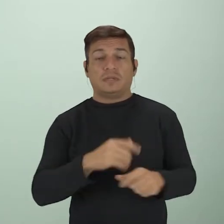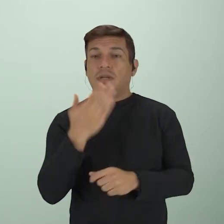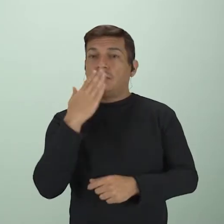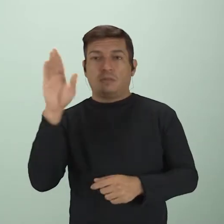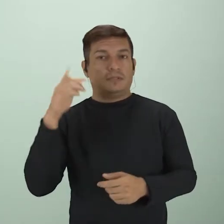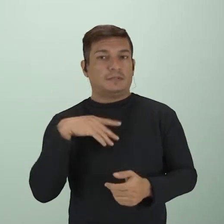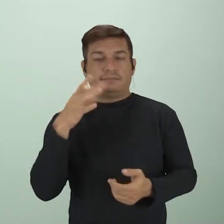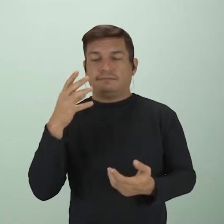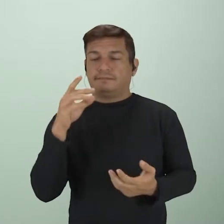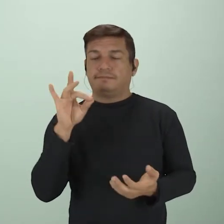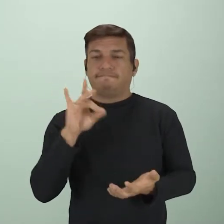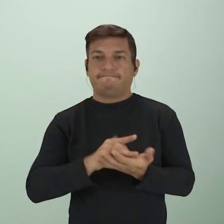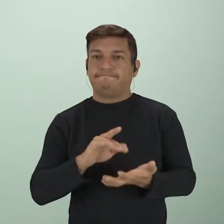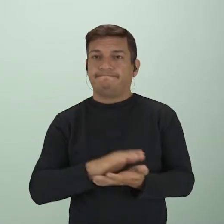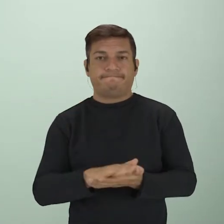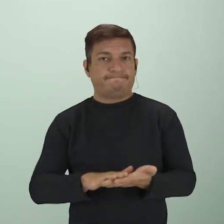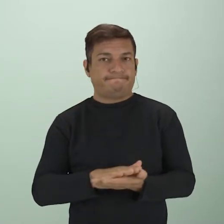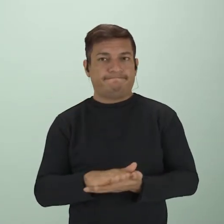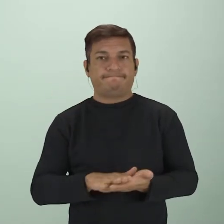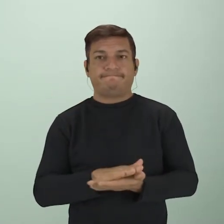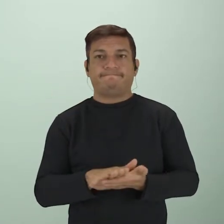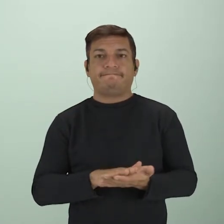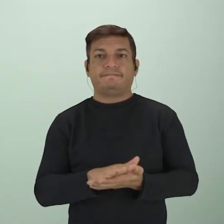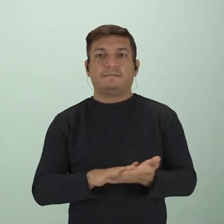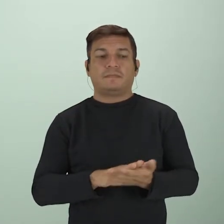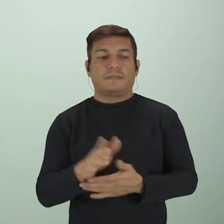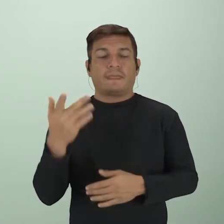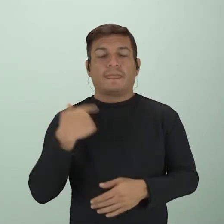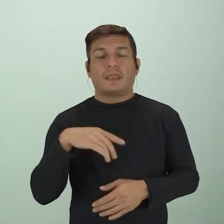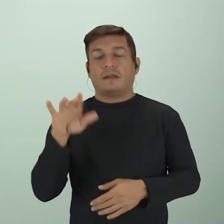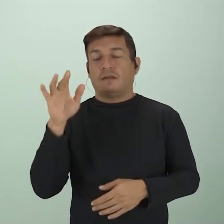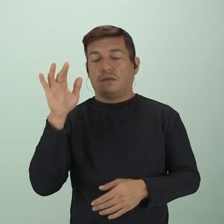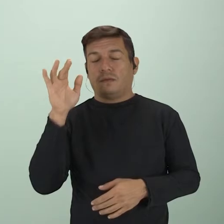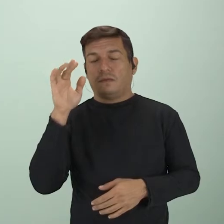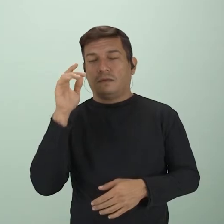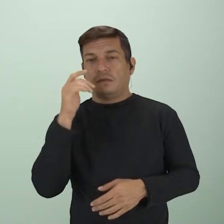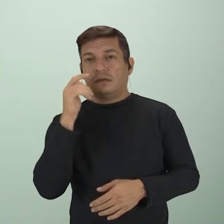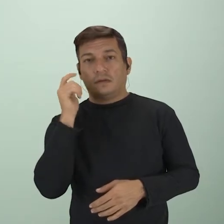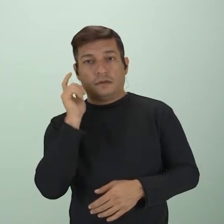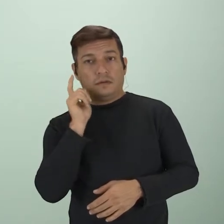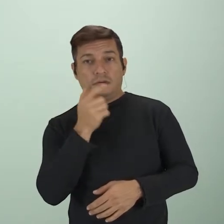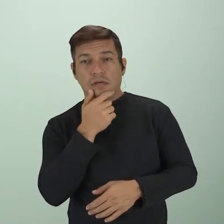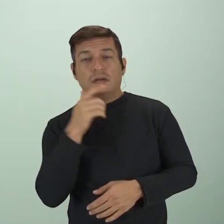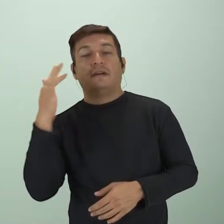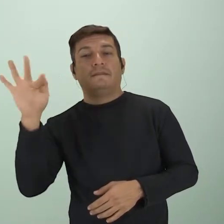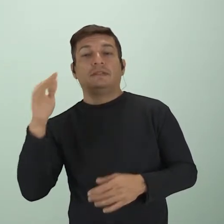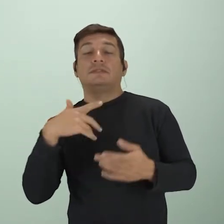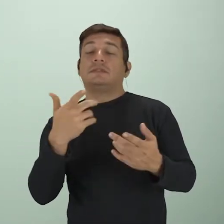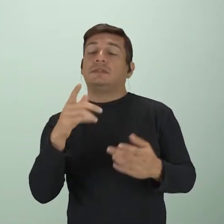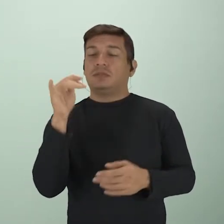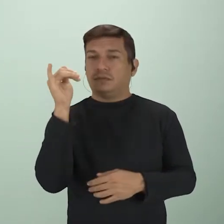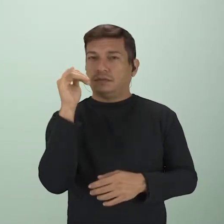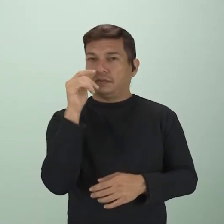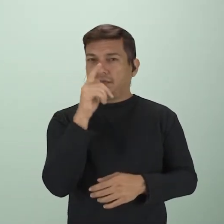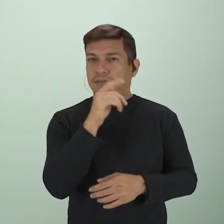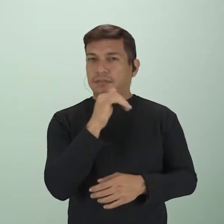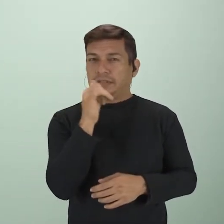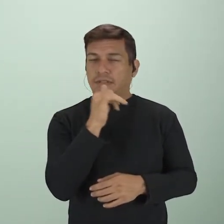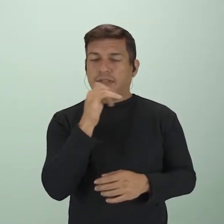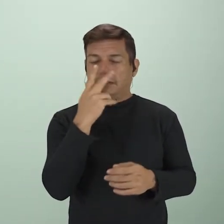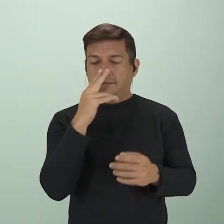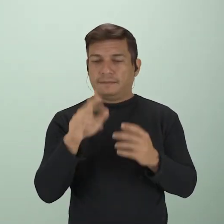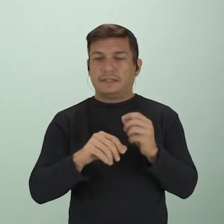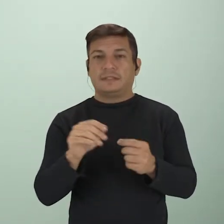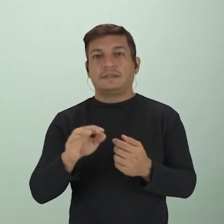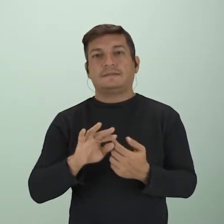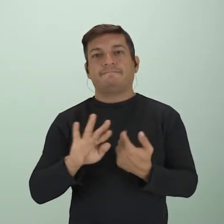nem por ingleses nem por franceses. E os italianos ficaram um pouco à mercê ali. E com isso, claro, com a